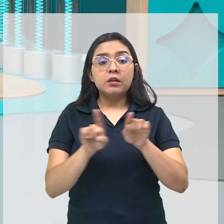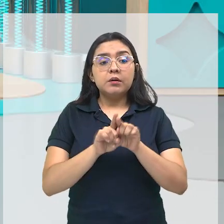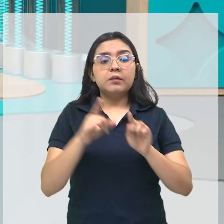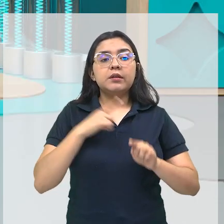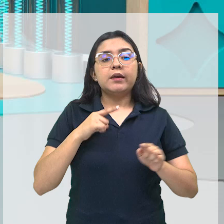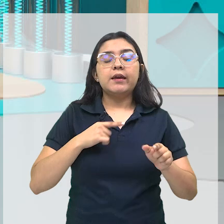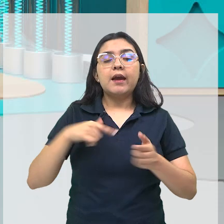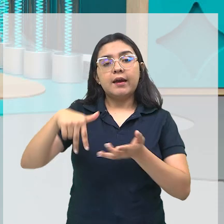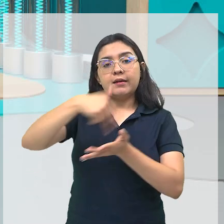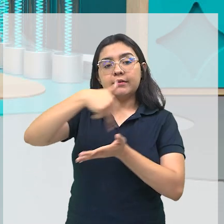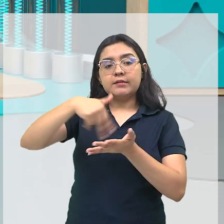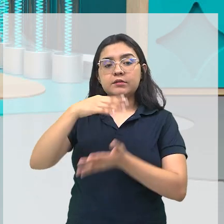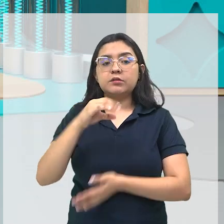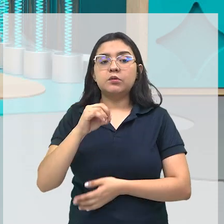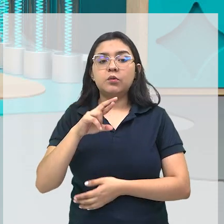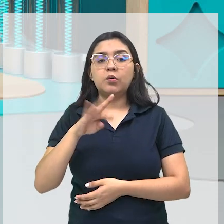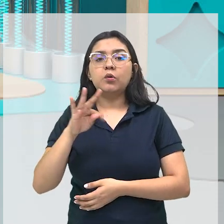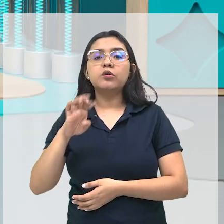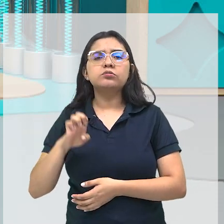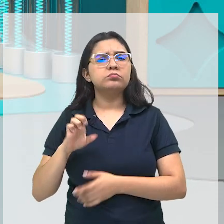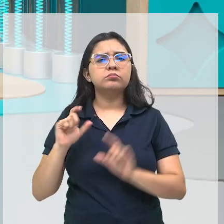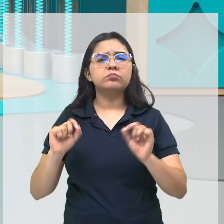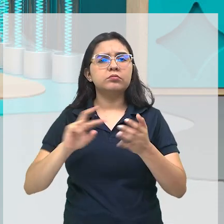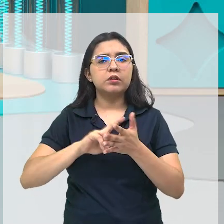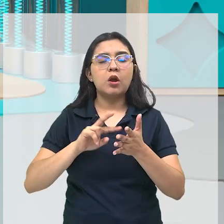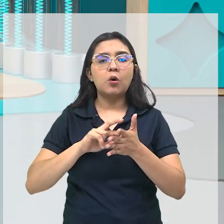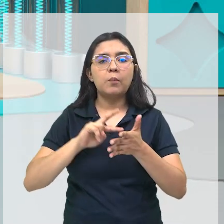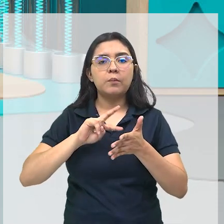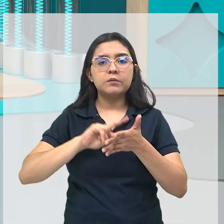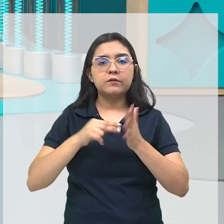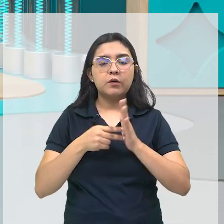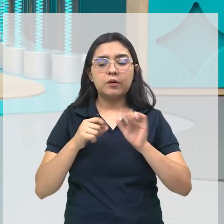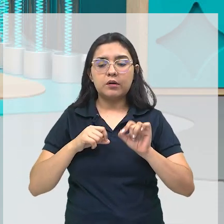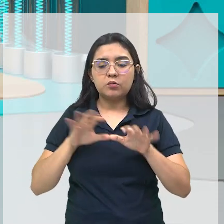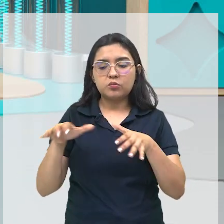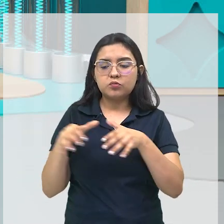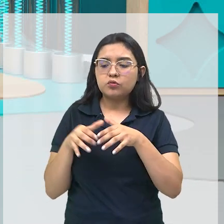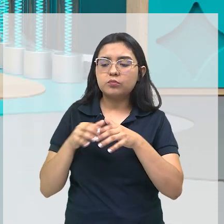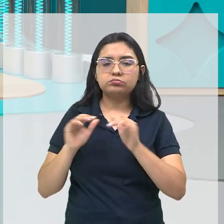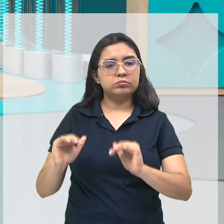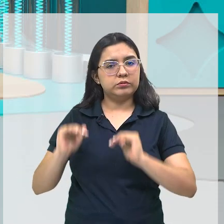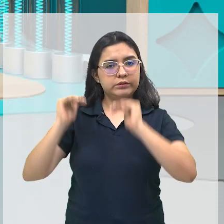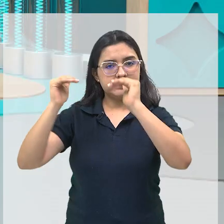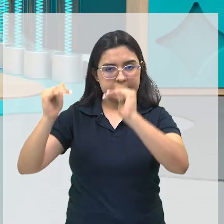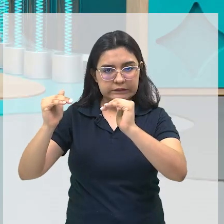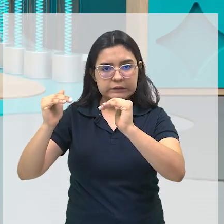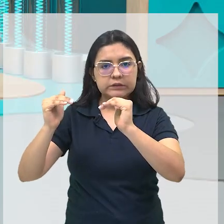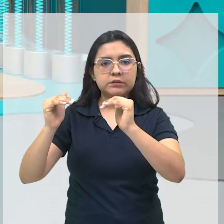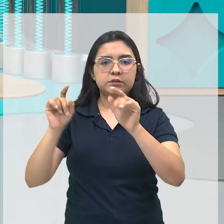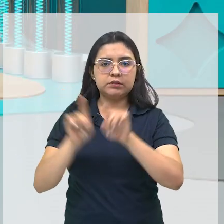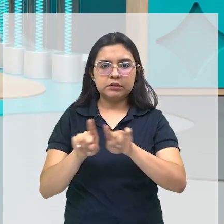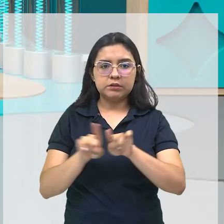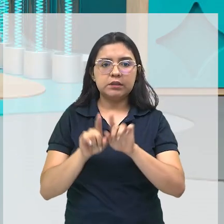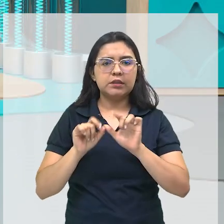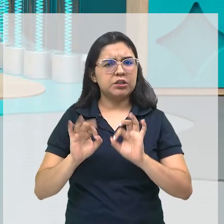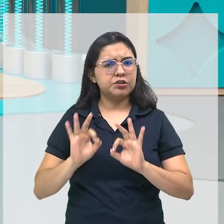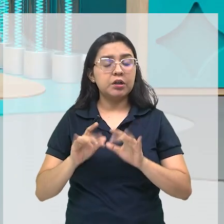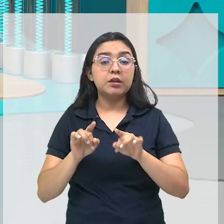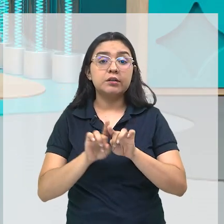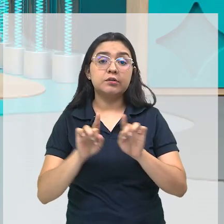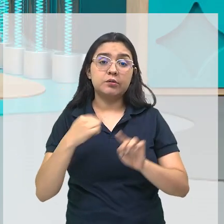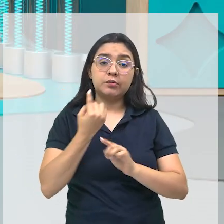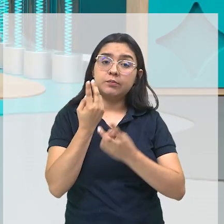a dança de corte, que eram praticadas ali pela nobreza, eram mais estruturadas, né, mais elegantes, a gente